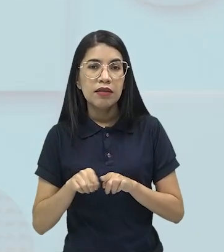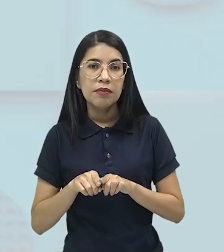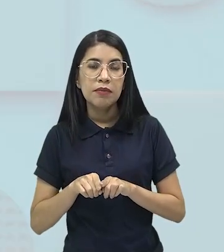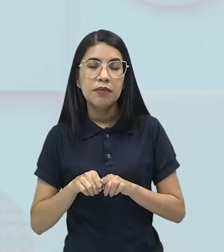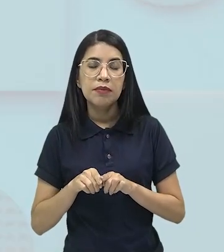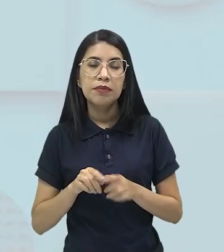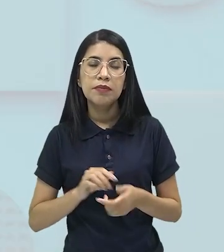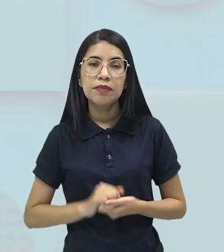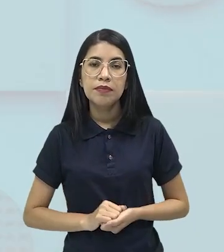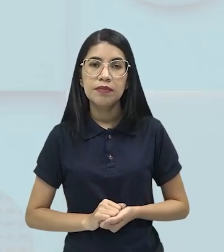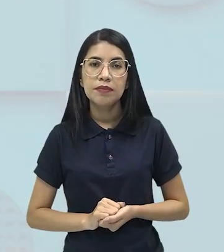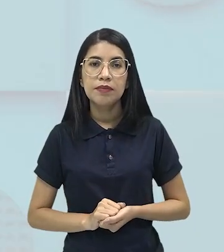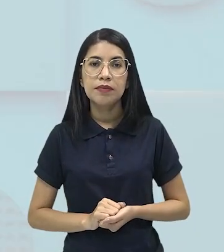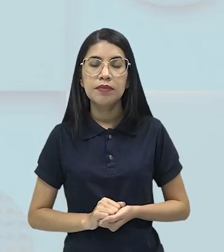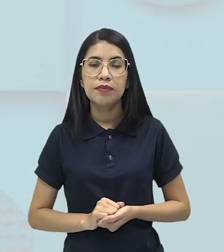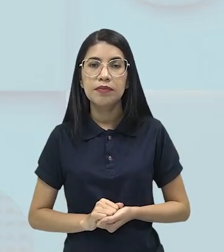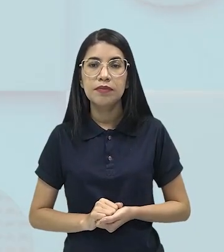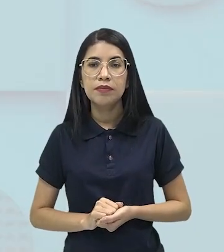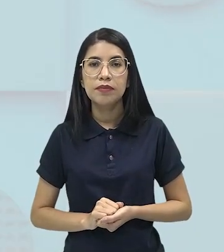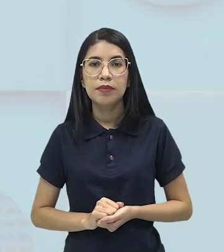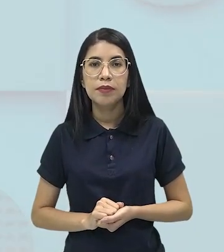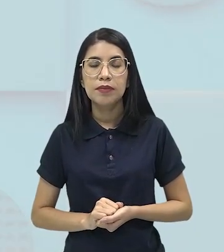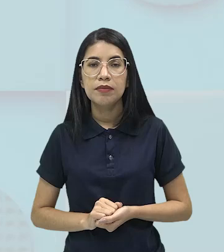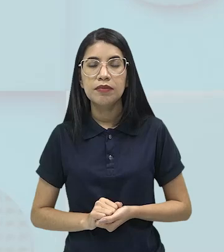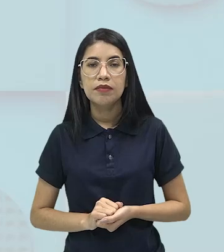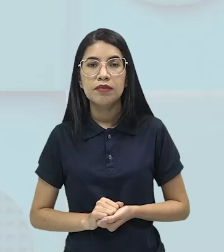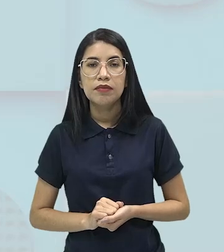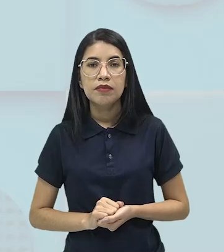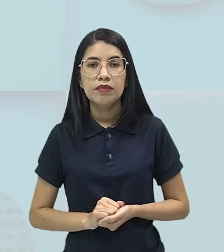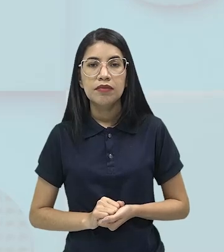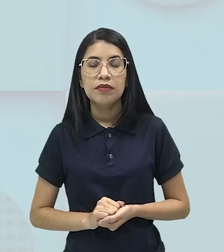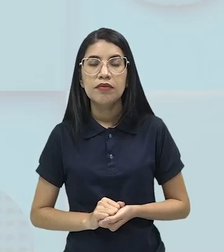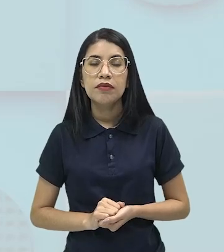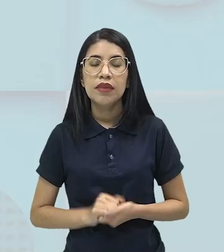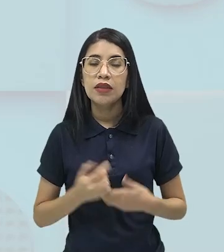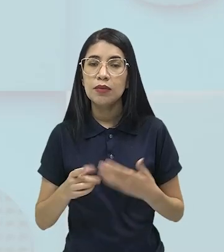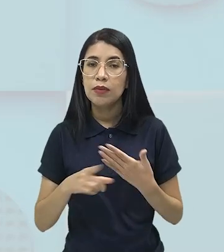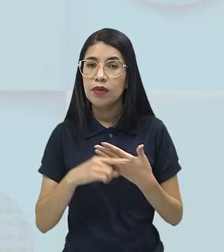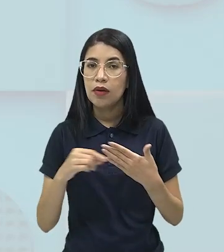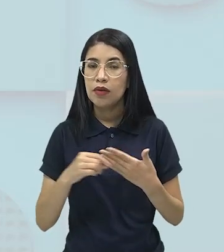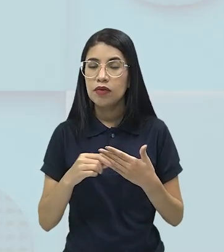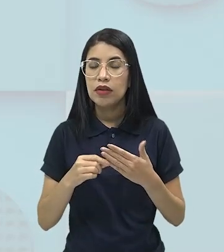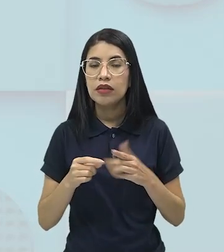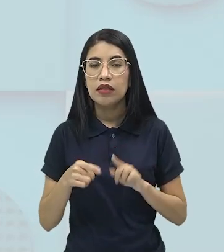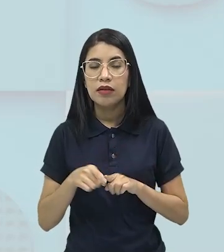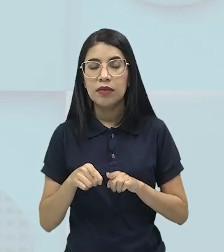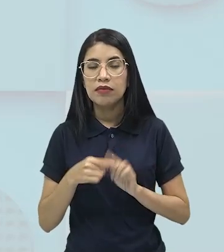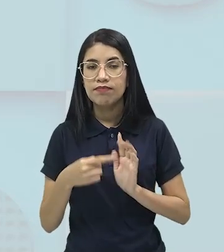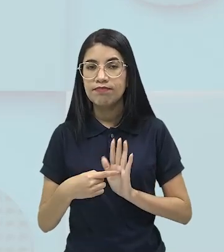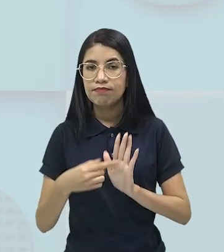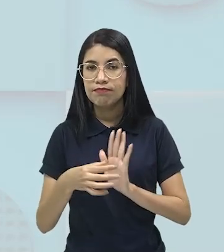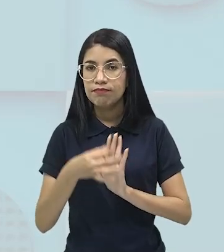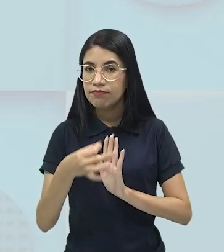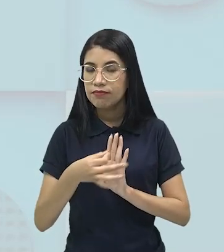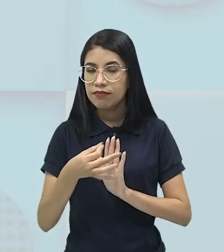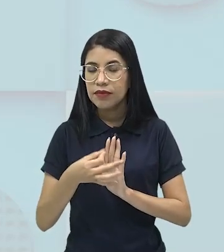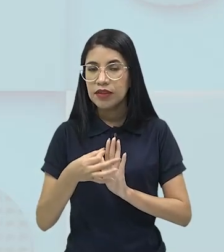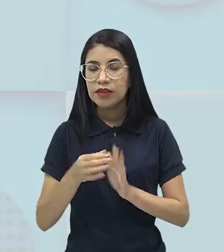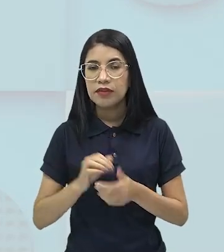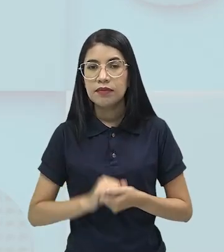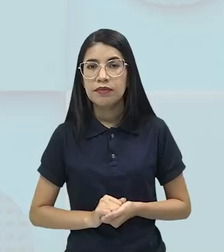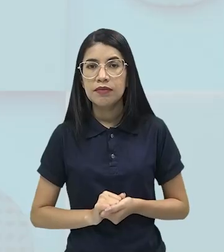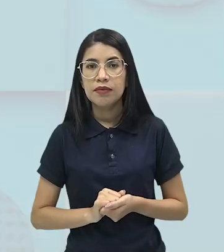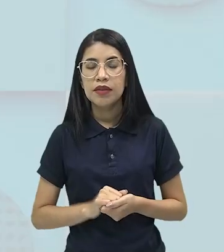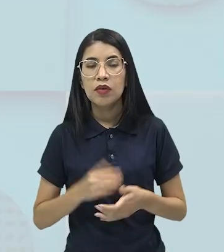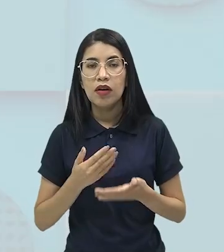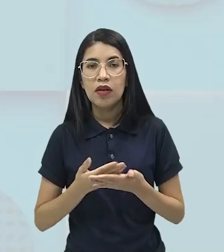determinado momento da história, né, do Brasil. E aí, claro, o escritor vai fazer as suas críticas, não é? Então, essa foi a